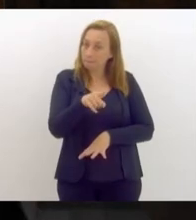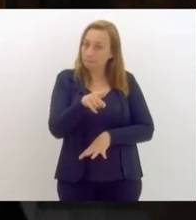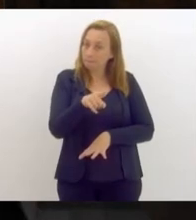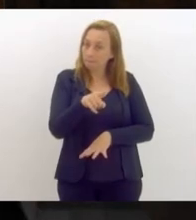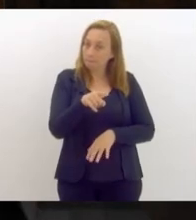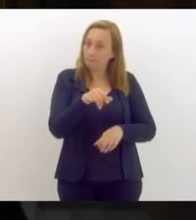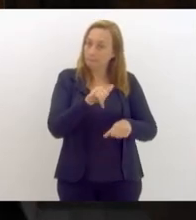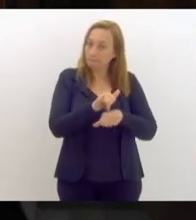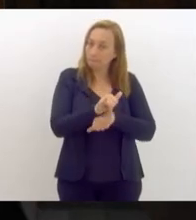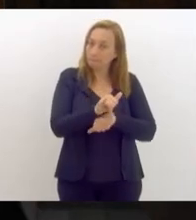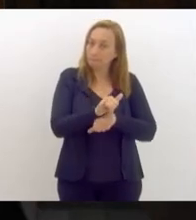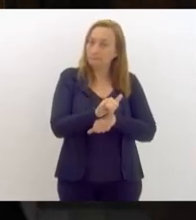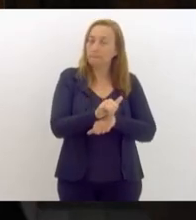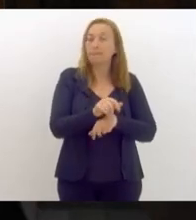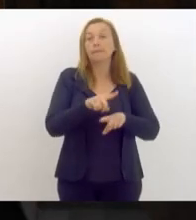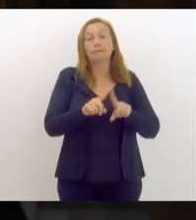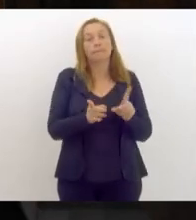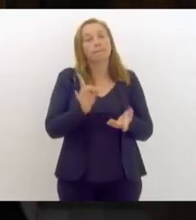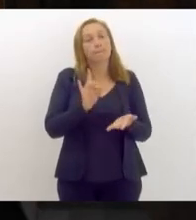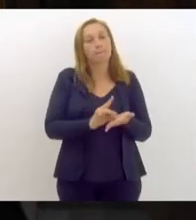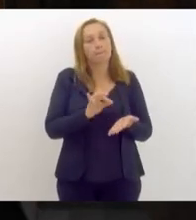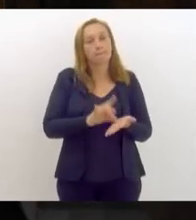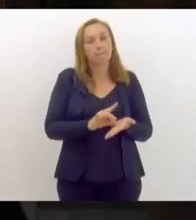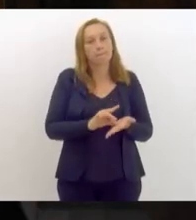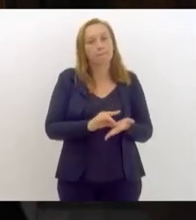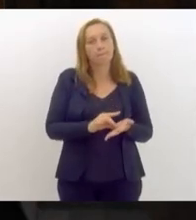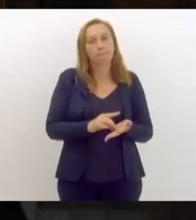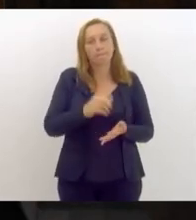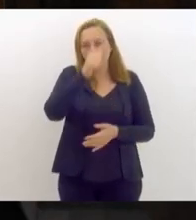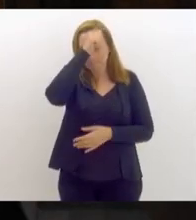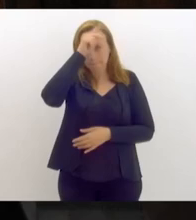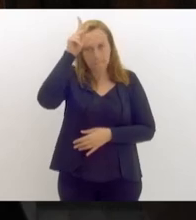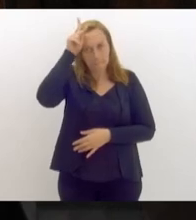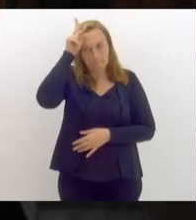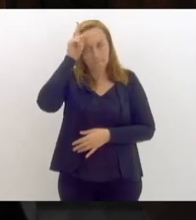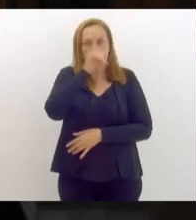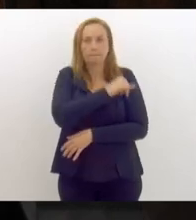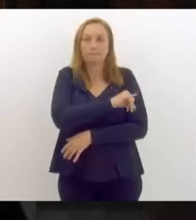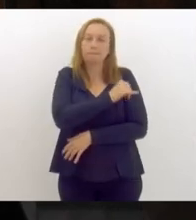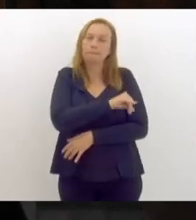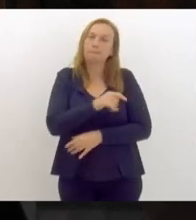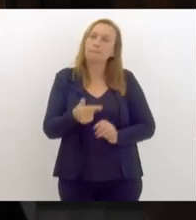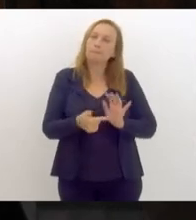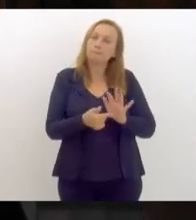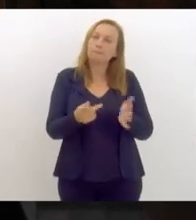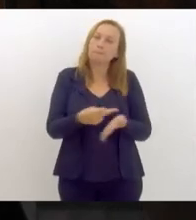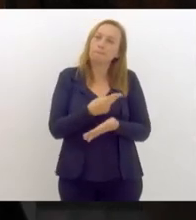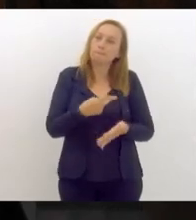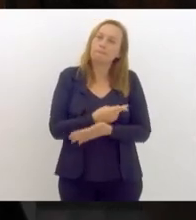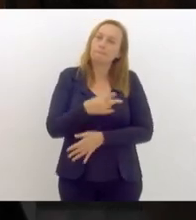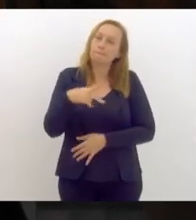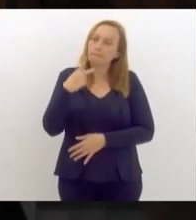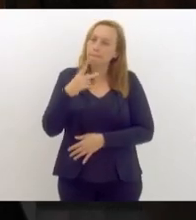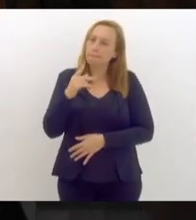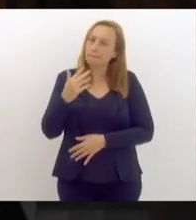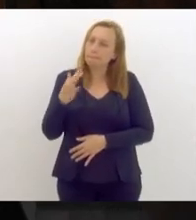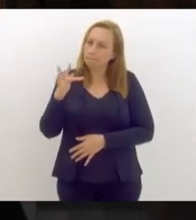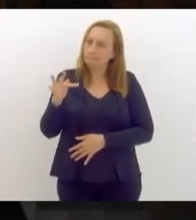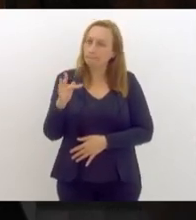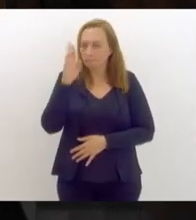mas em verdades que a prefeitura de Niterói apresentou na sua petição eu quero trazer um breve trecho presidente